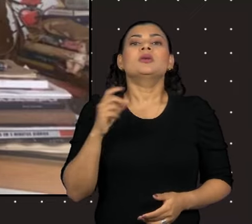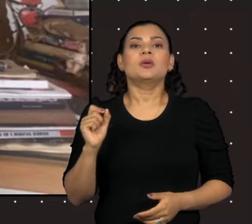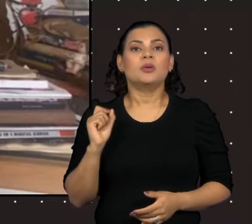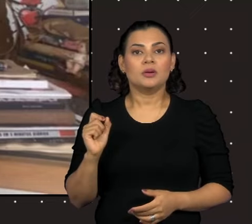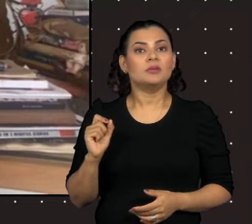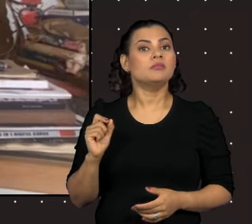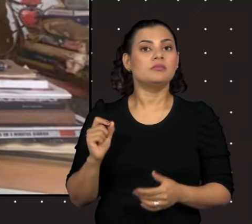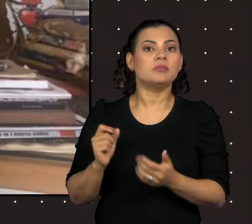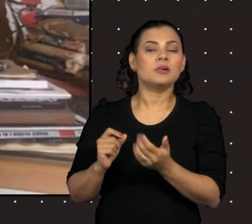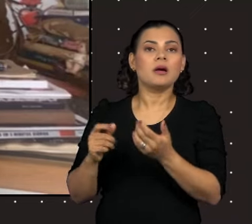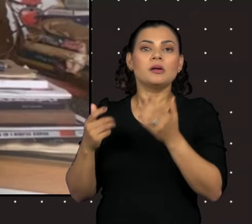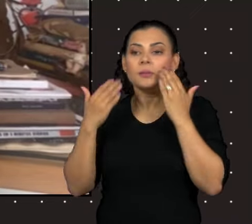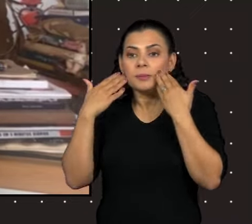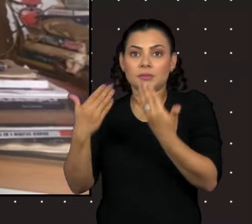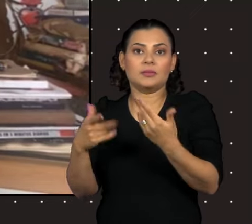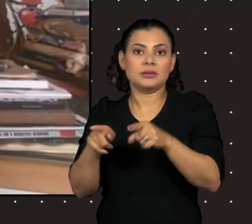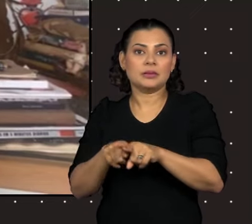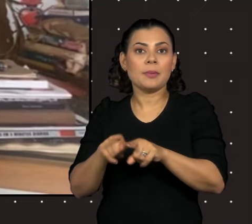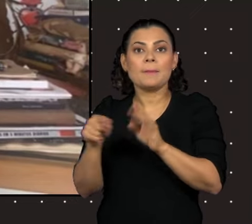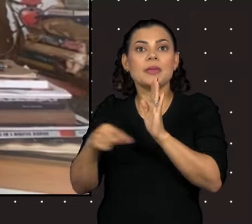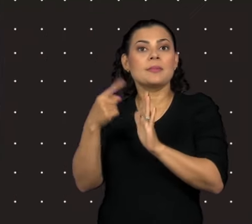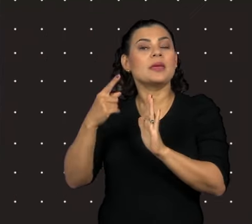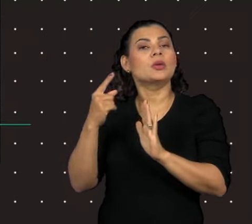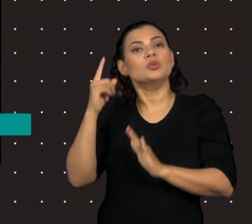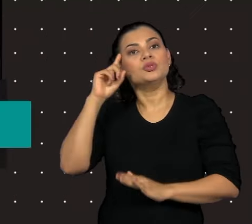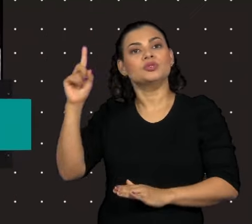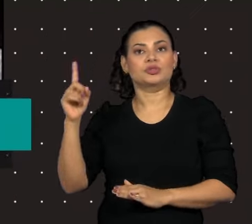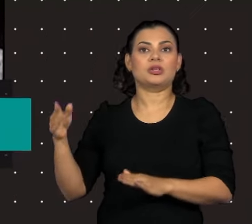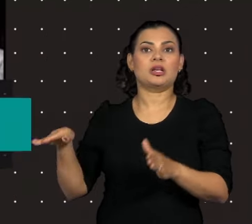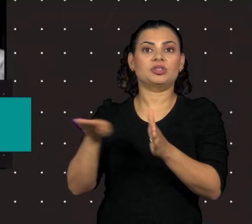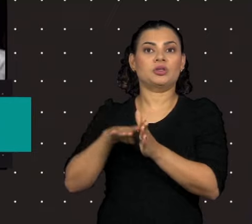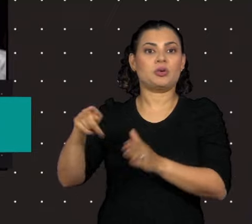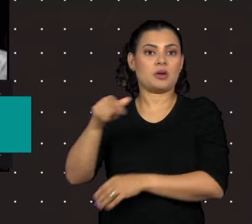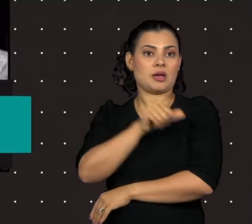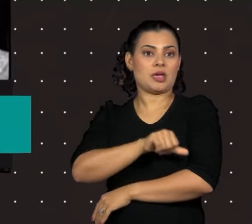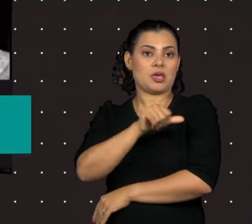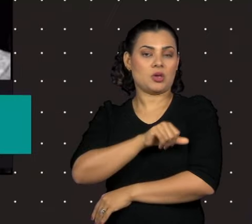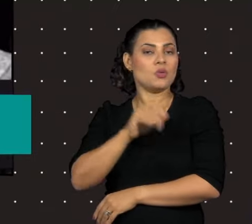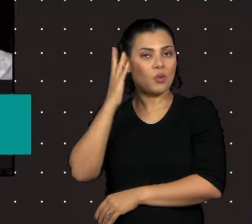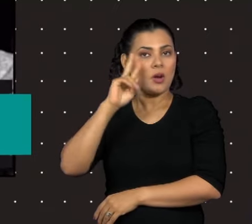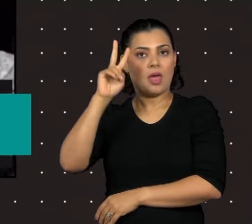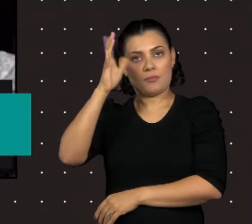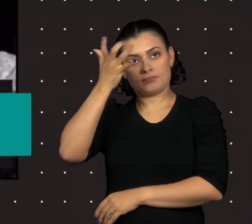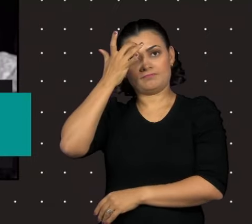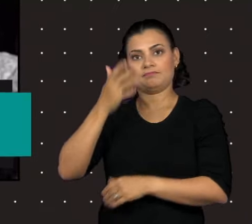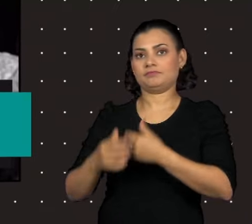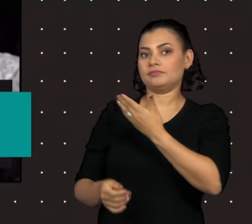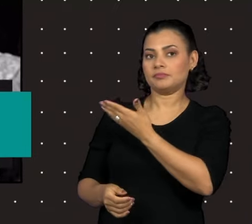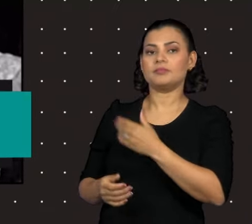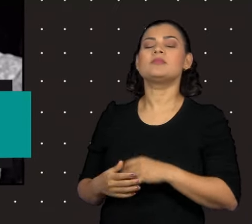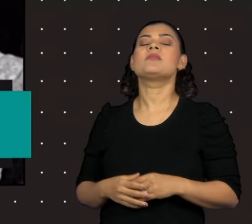no Inferno. Eu me lembro do primeiro dia que a Elba Ramalho chegou no Rio. Então, assim,